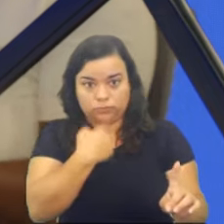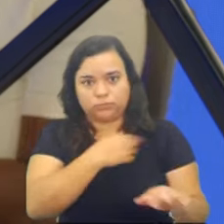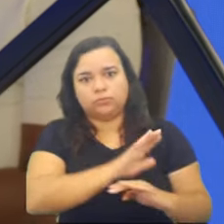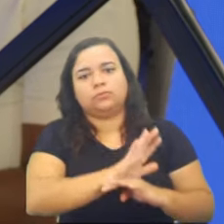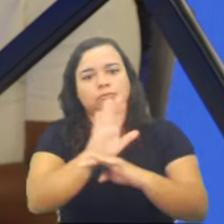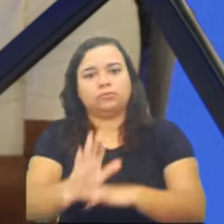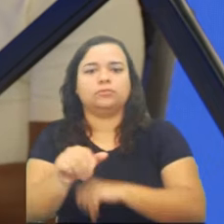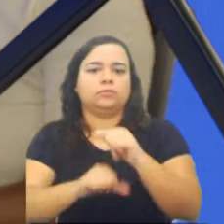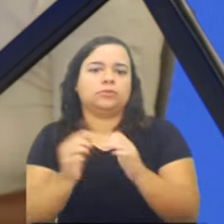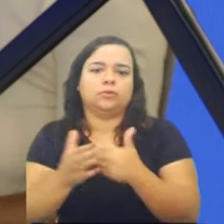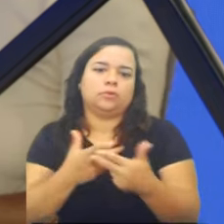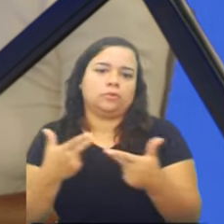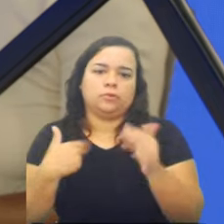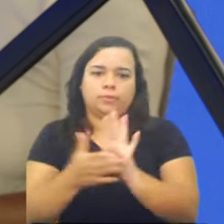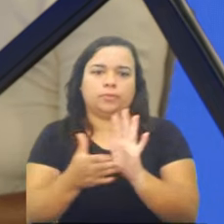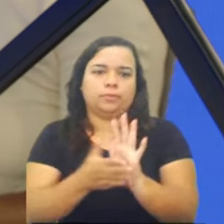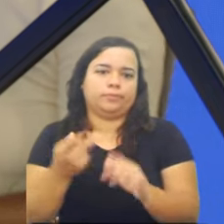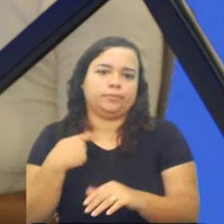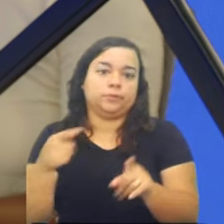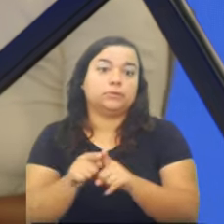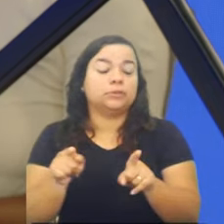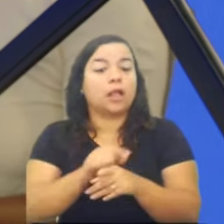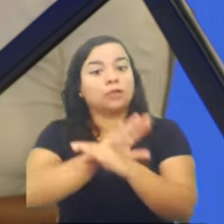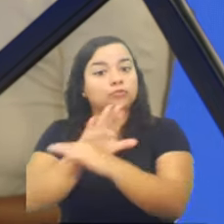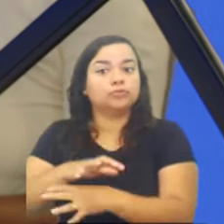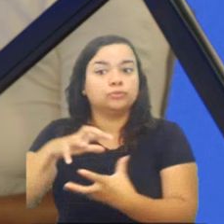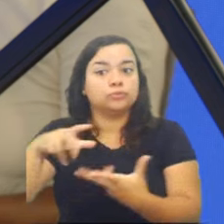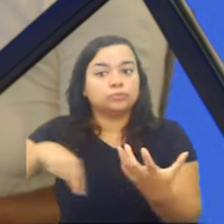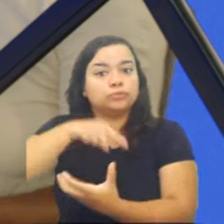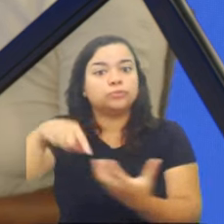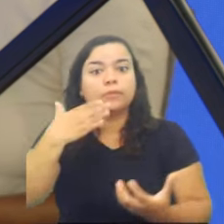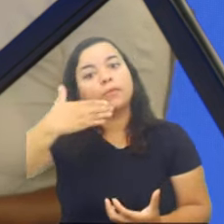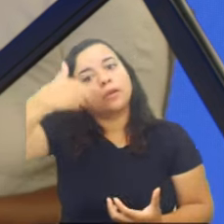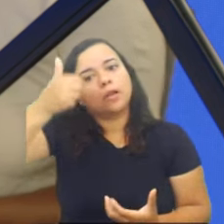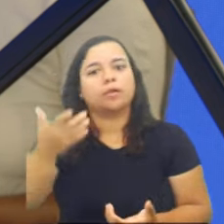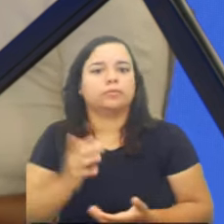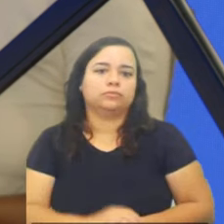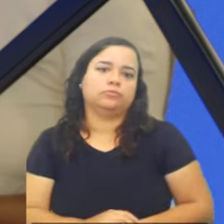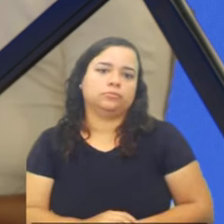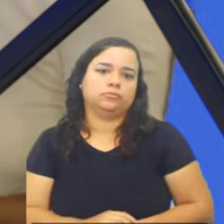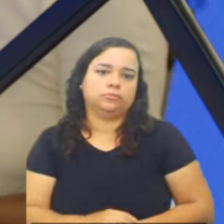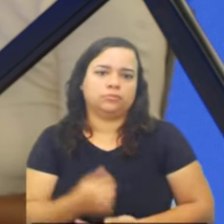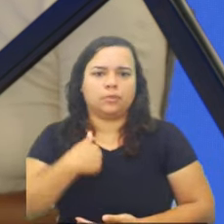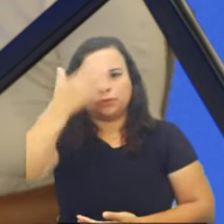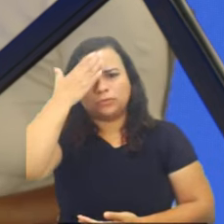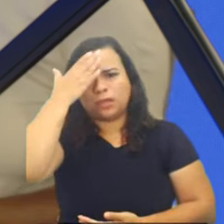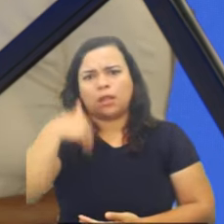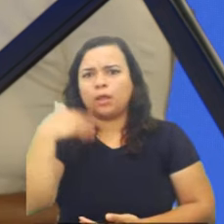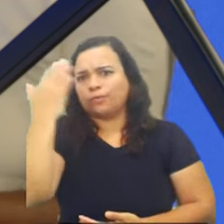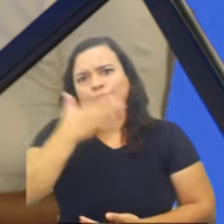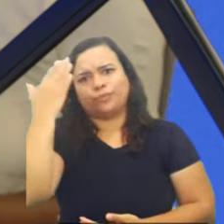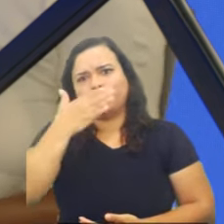que eu me proponha eu acho que esse é é o mote e também ficar no mundo melhor para todo mundo sabe não vou ver Já tenho